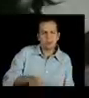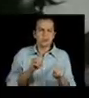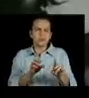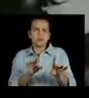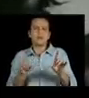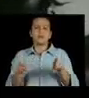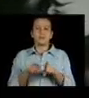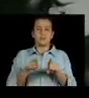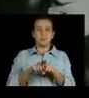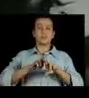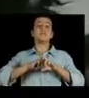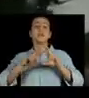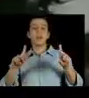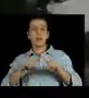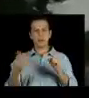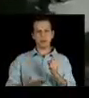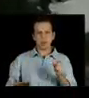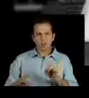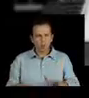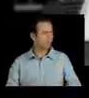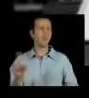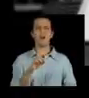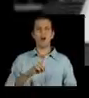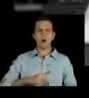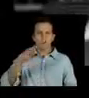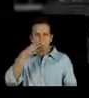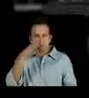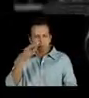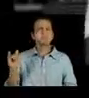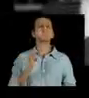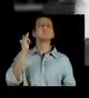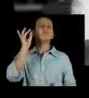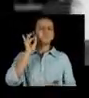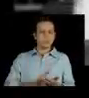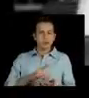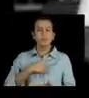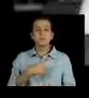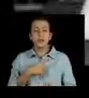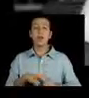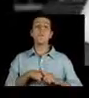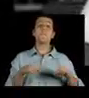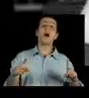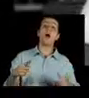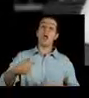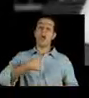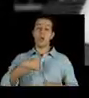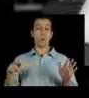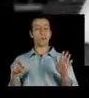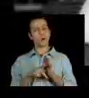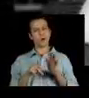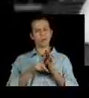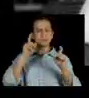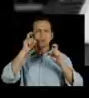especialista em alfabetização de adultos é uma coisa inferior. De jeito nenhum, eu acho uma coisa de uma importância enorme. Mas só que a